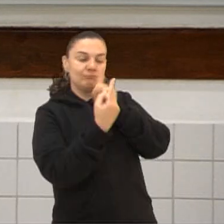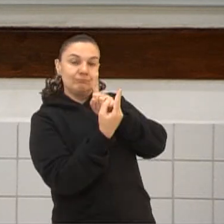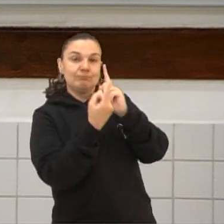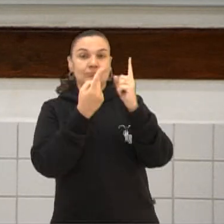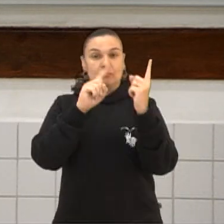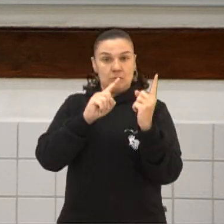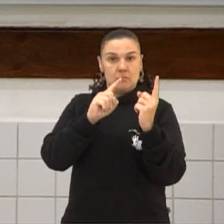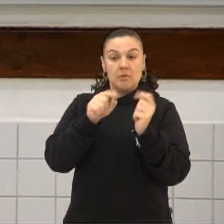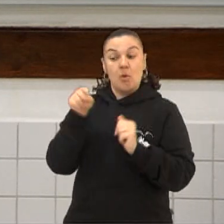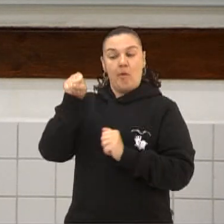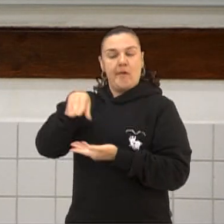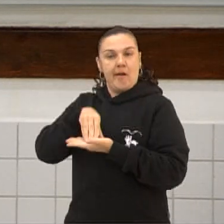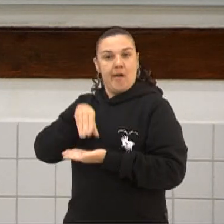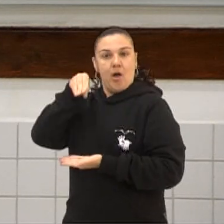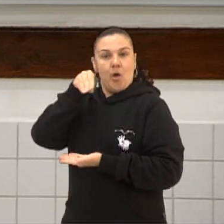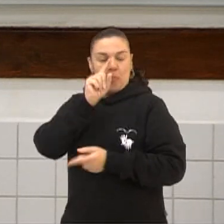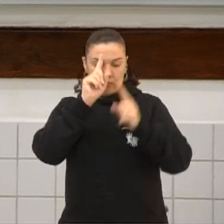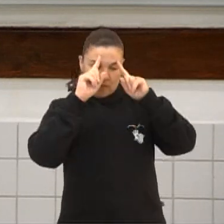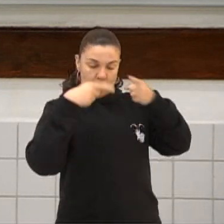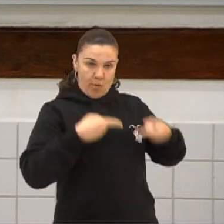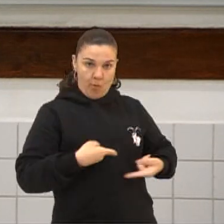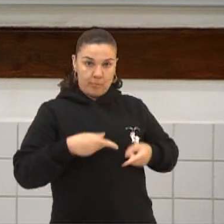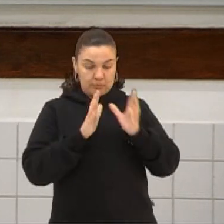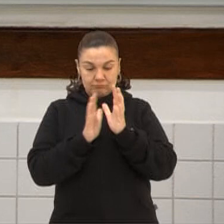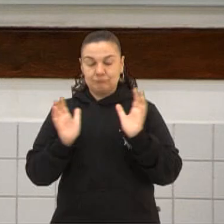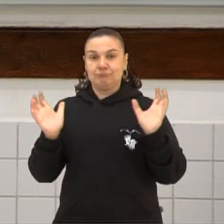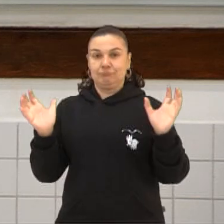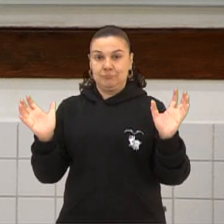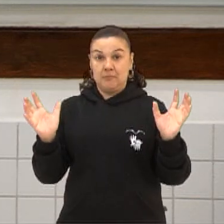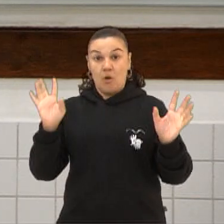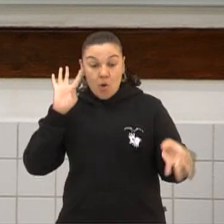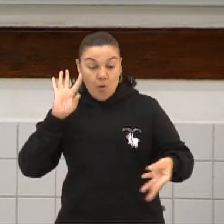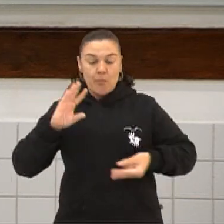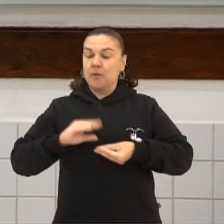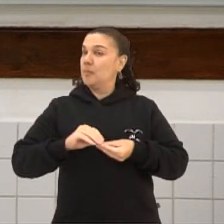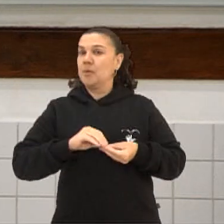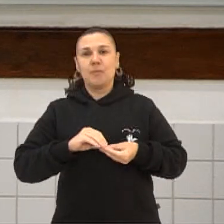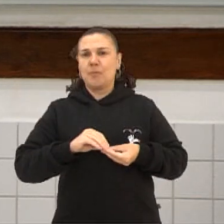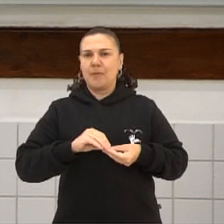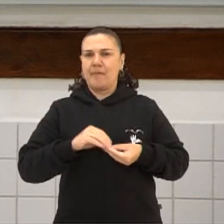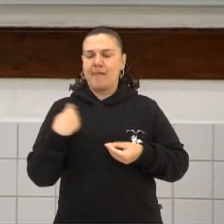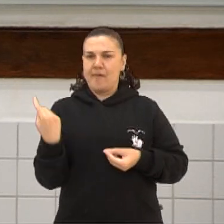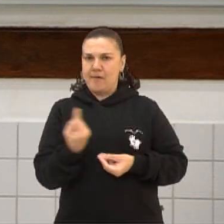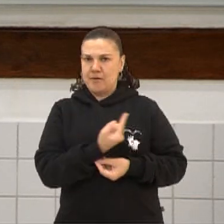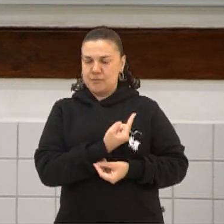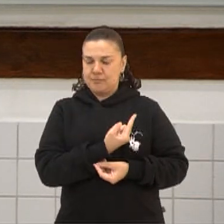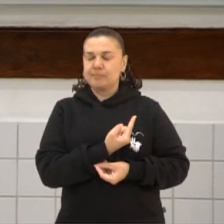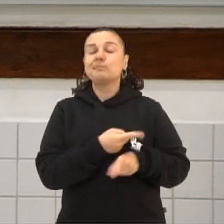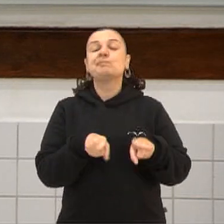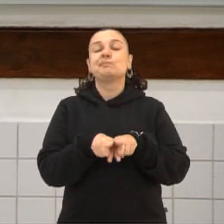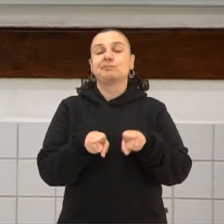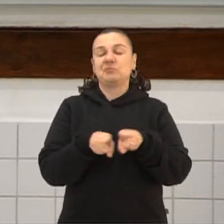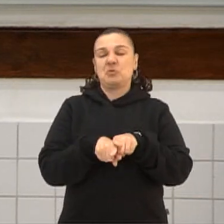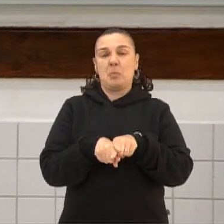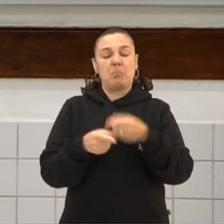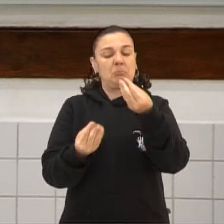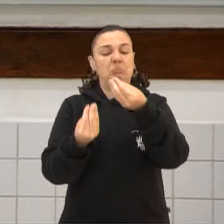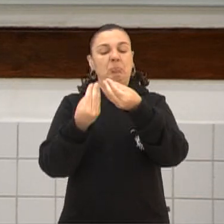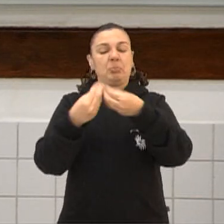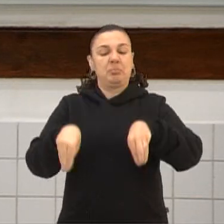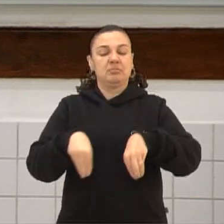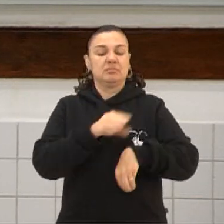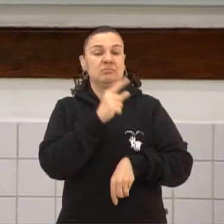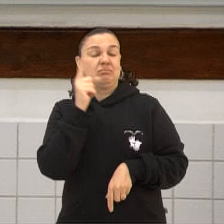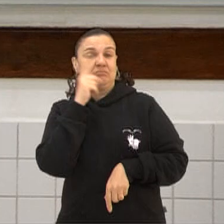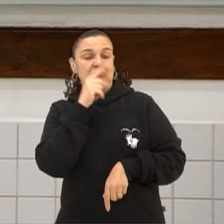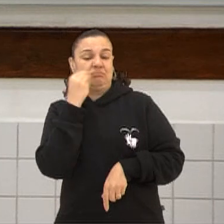Uma coisa é a alma e outra coisa é o corpo. A interpretação que nós demos a isso nos levou a desvalorizarmos